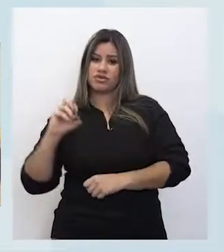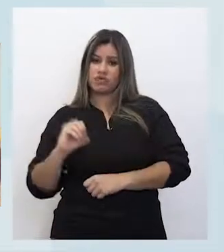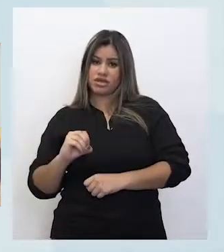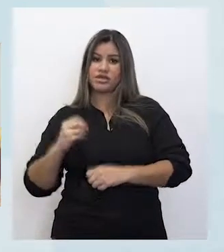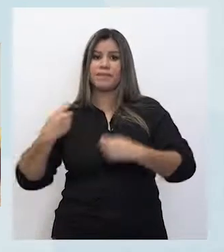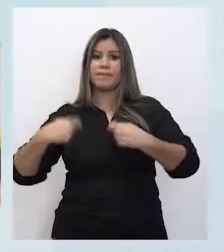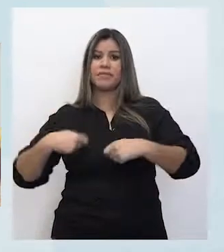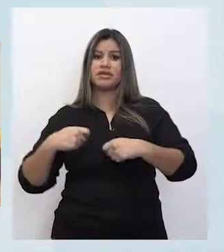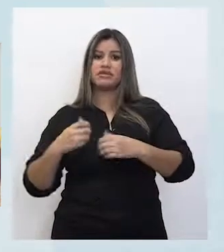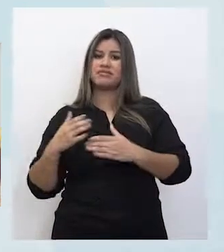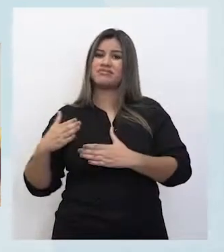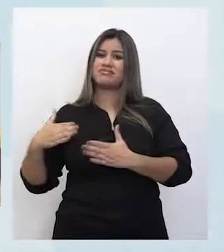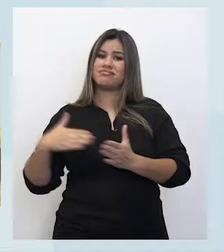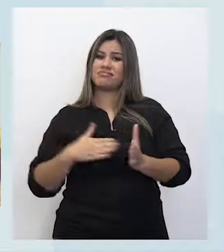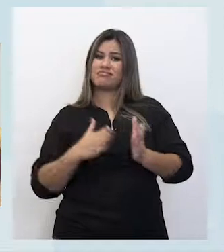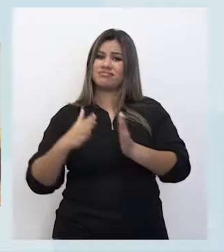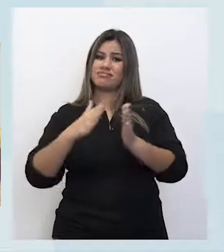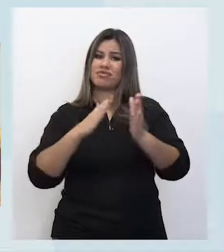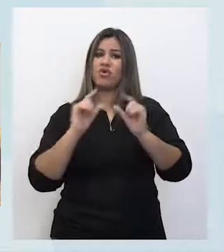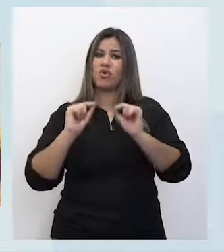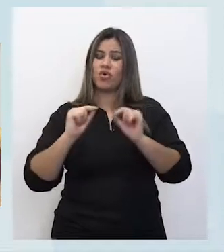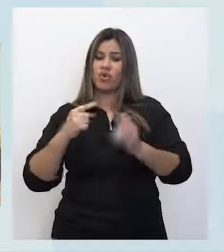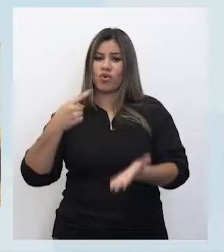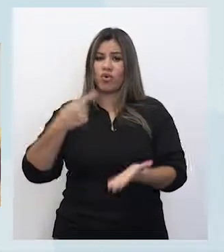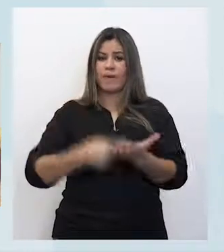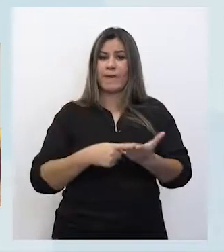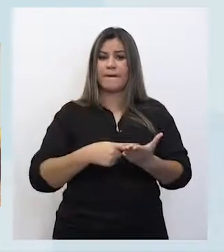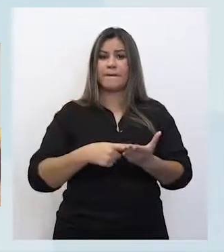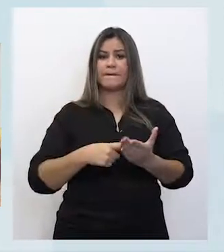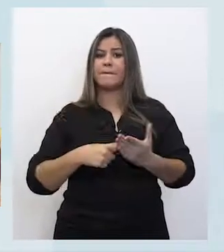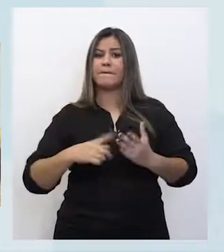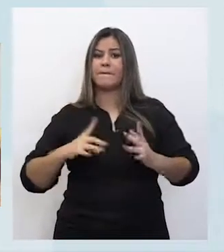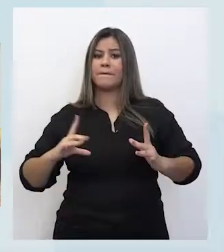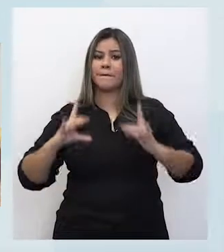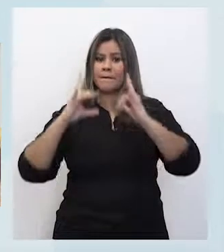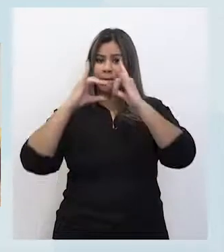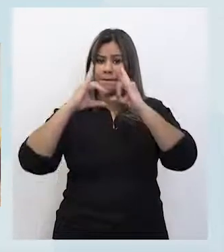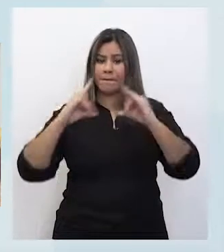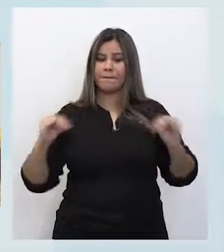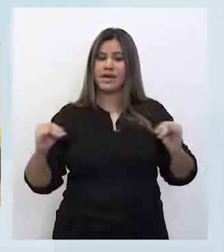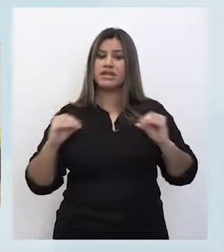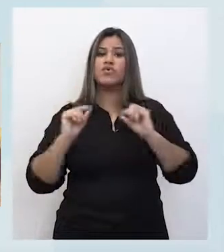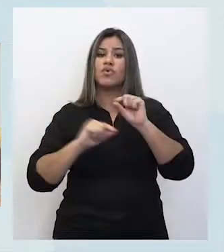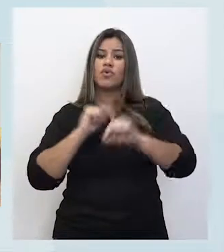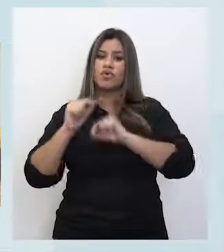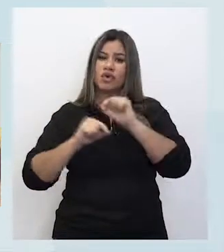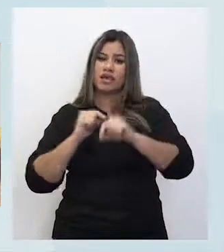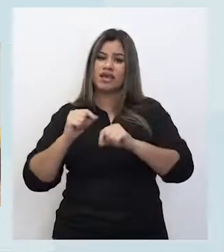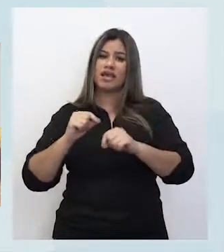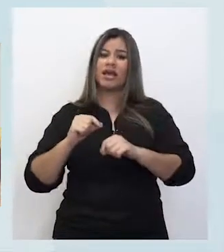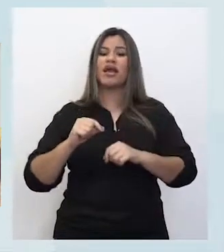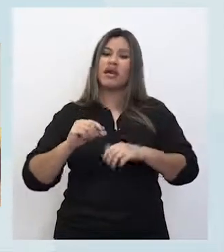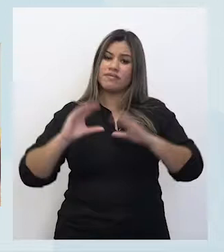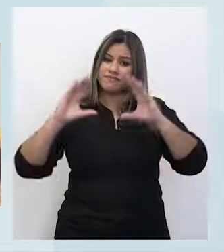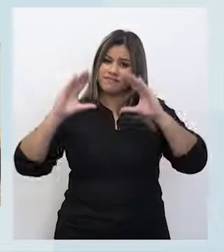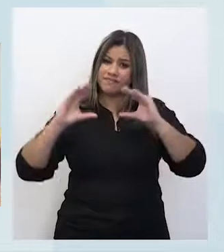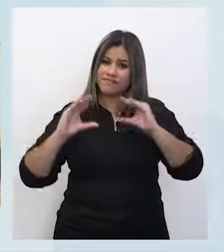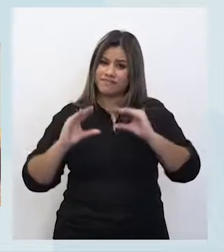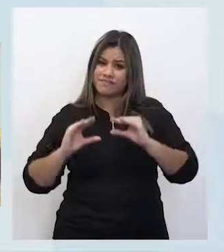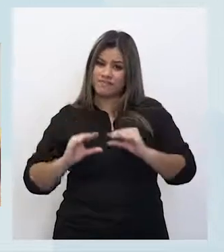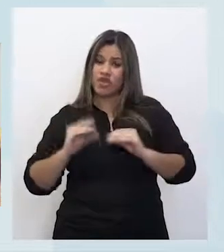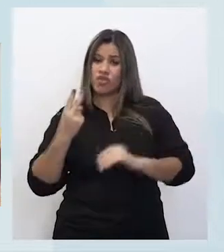as diretrizes do Acordo de Paris e limitar o aquecimento a um nível bem abaixo de 2 graus